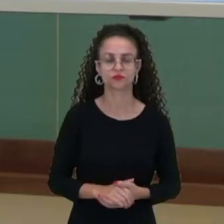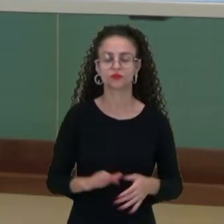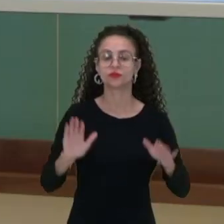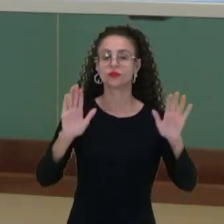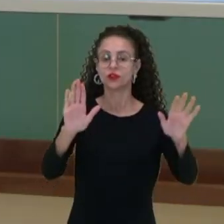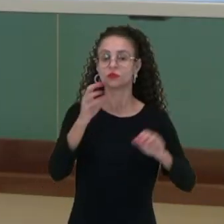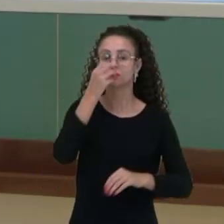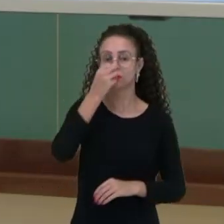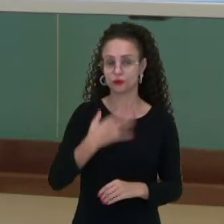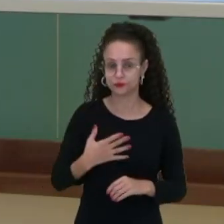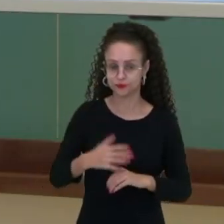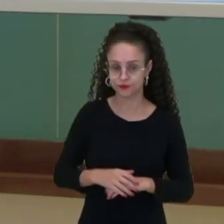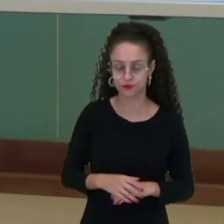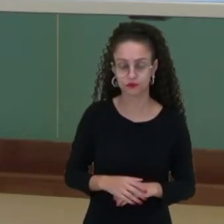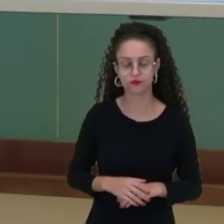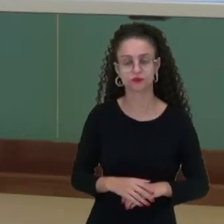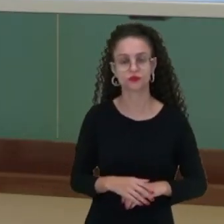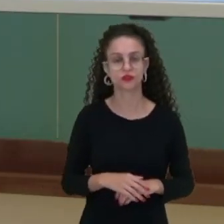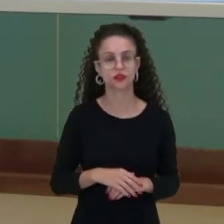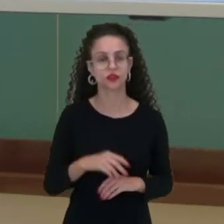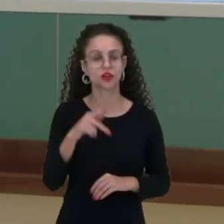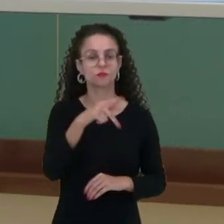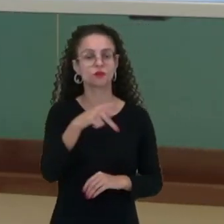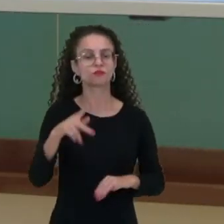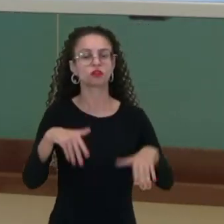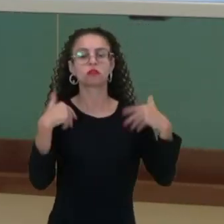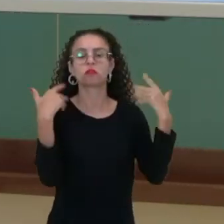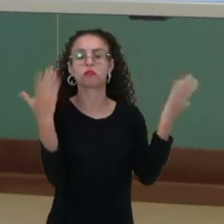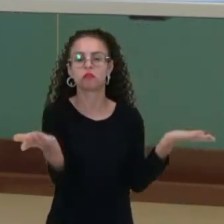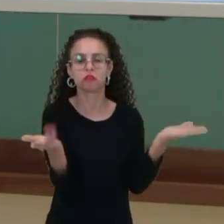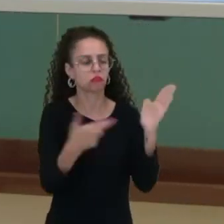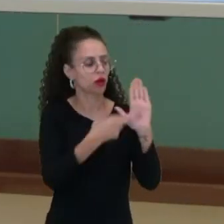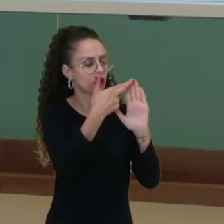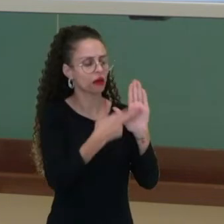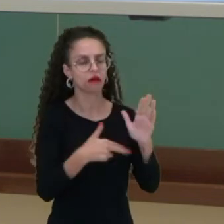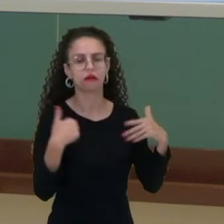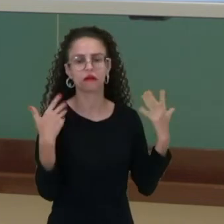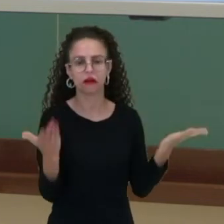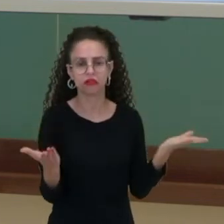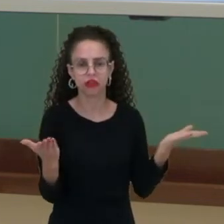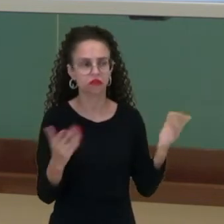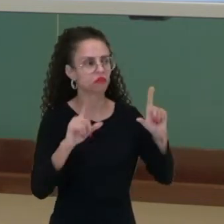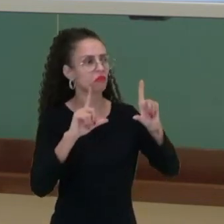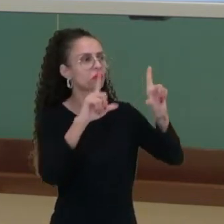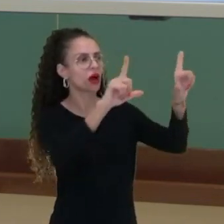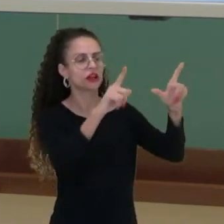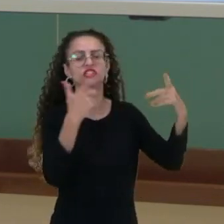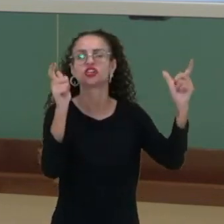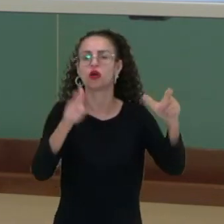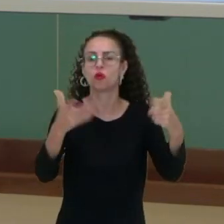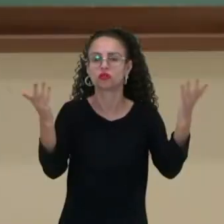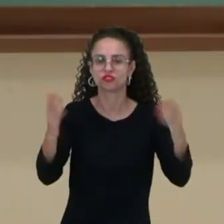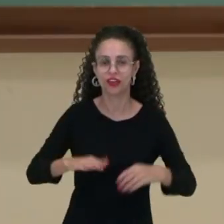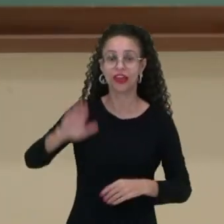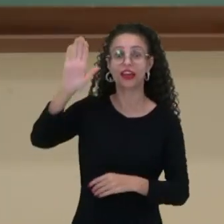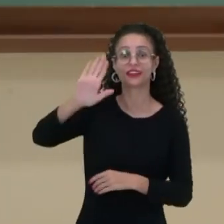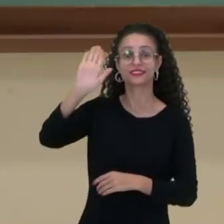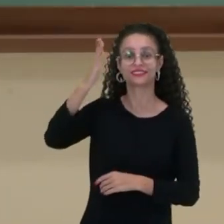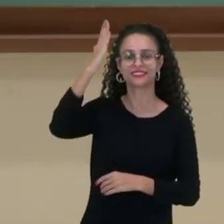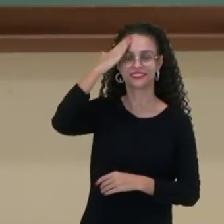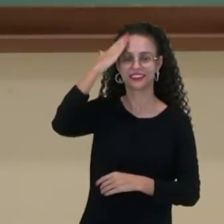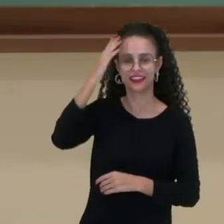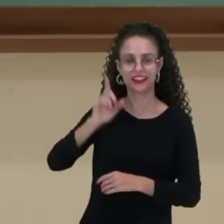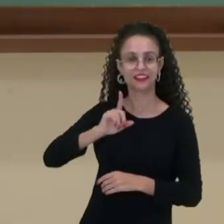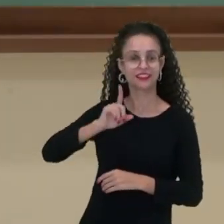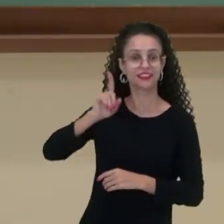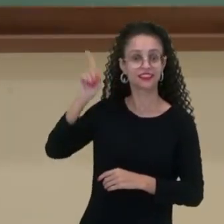Bom, então, professor, cadê essas regras e normas? Está na parede? Já sei, professor, já sei. Está lá